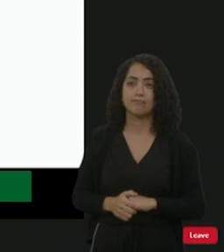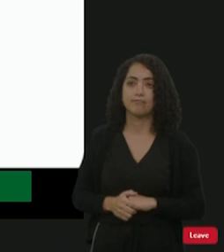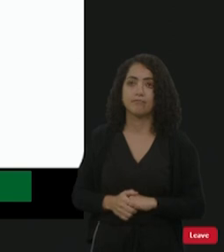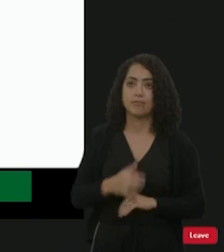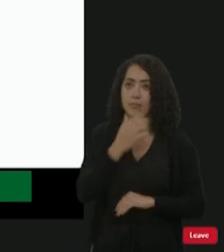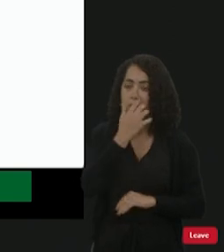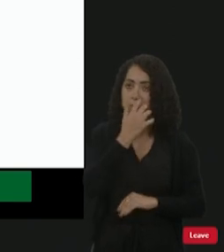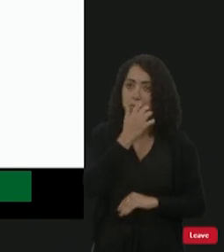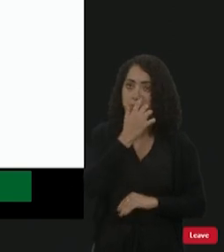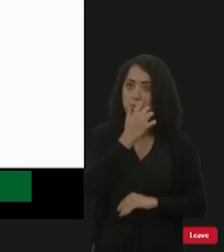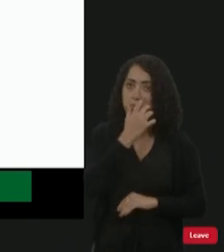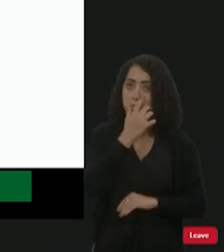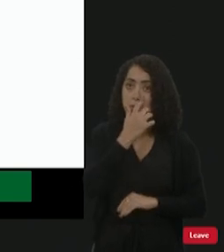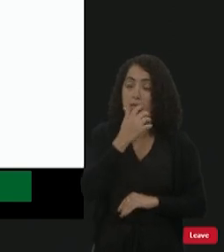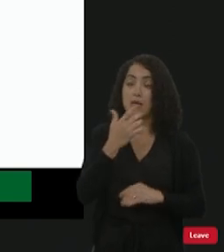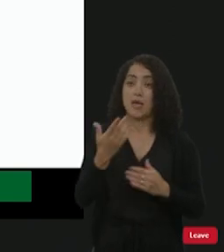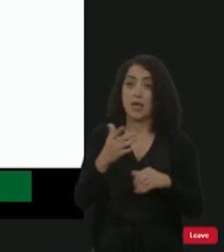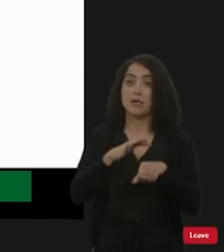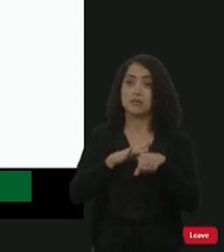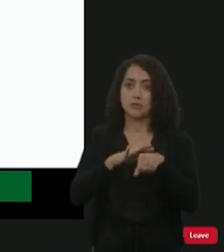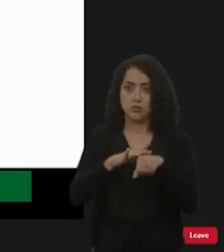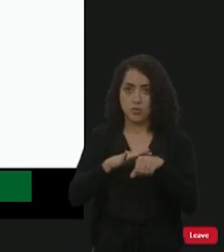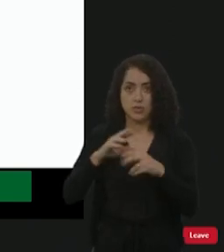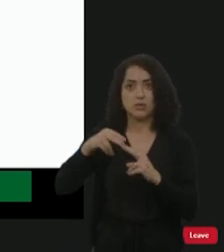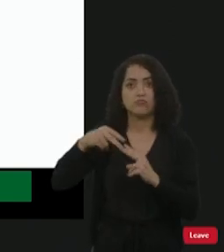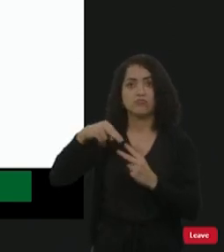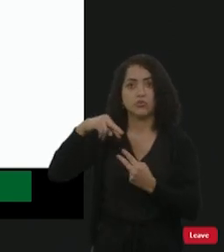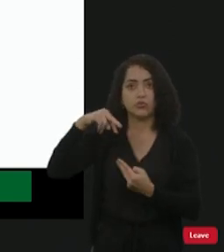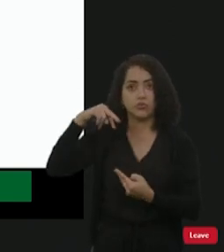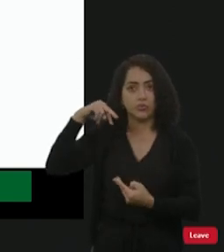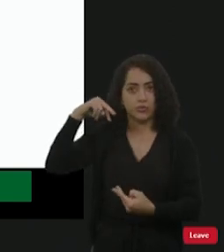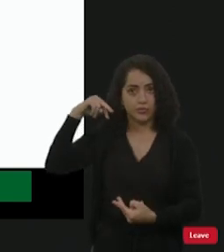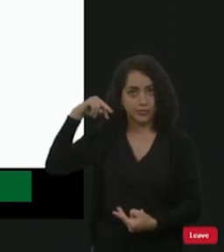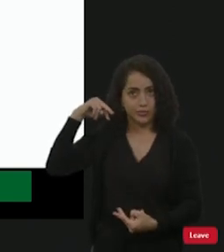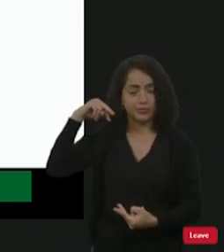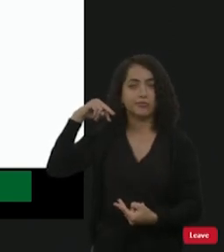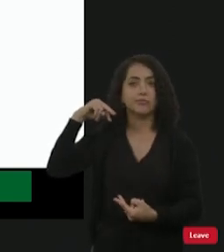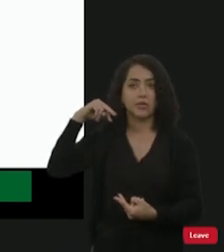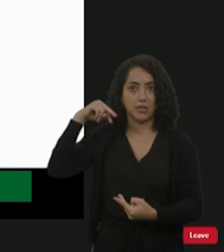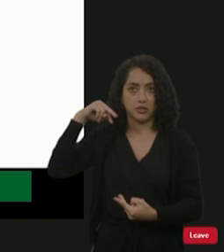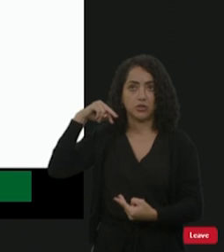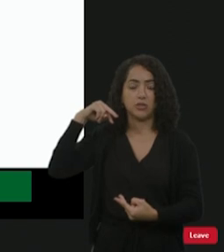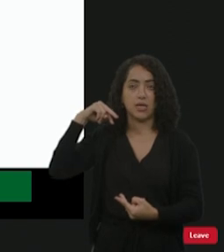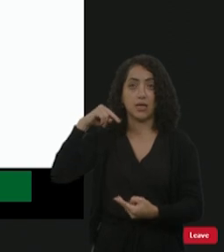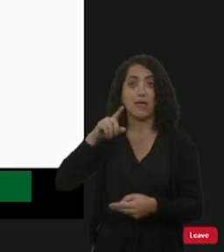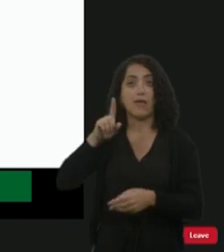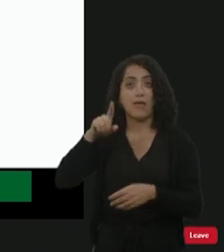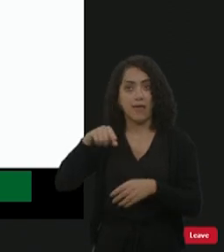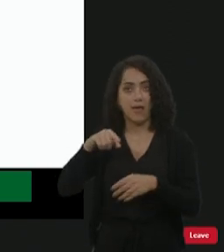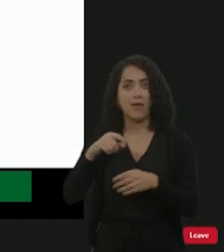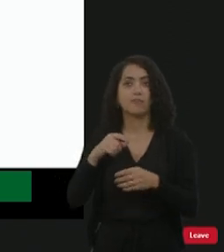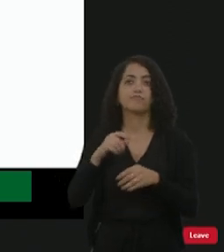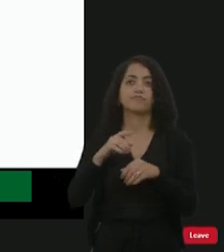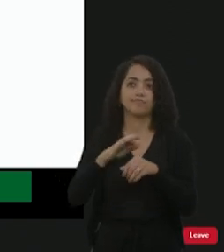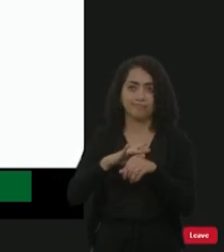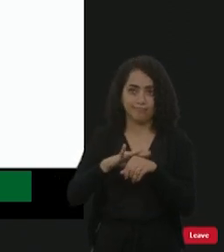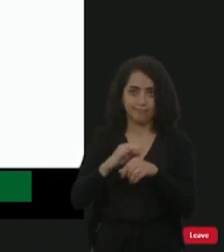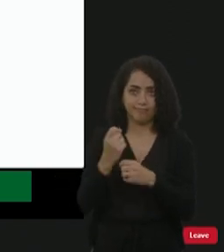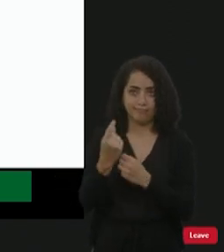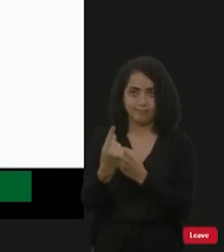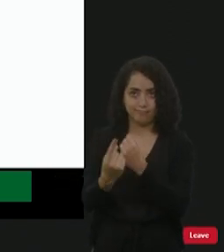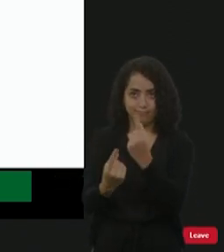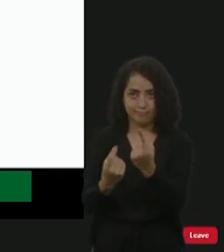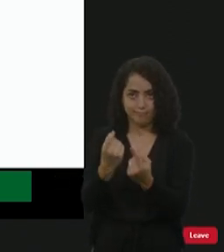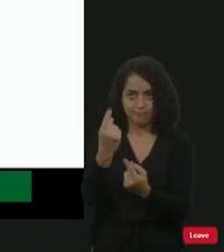Então, essa doença é uma doença hereditária, então, ela é geneticamente mediada, é uma doença rara, tá? A incidência, a